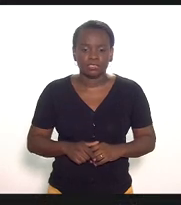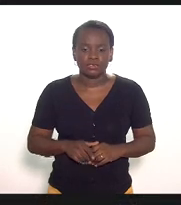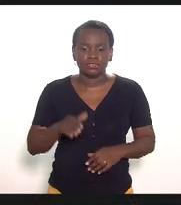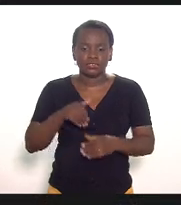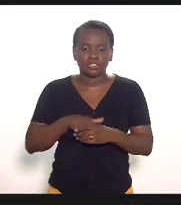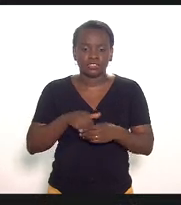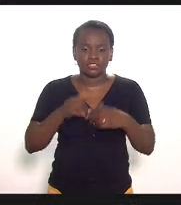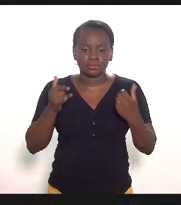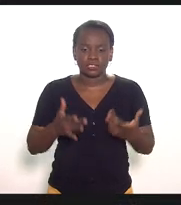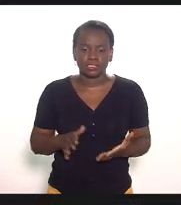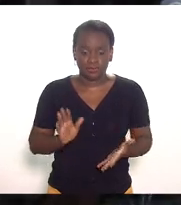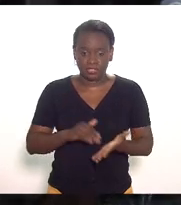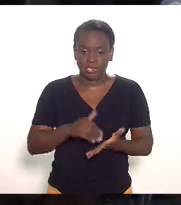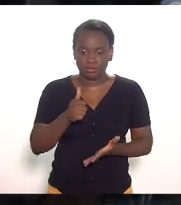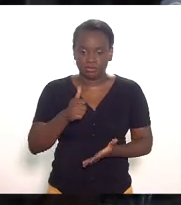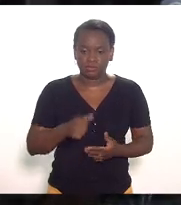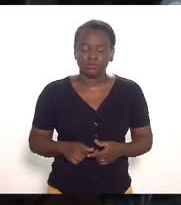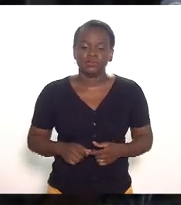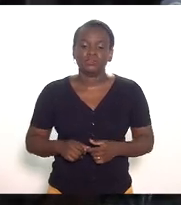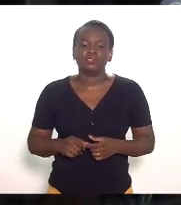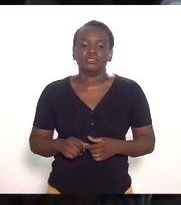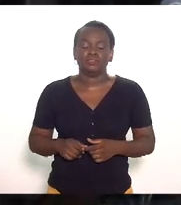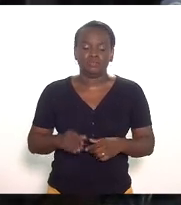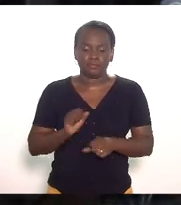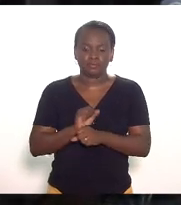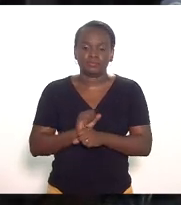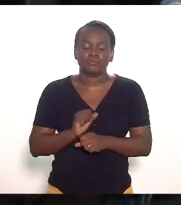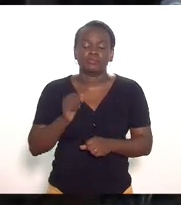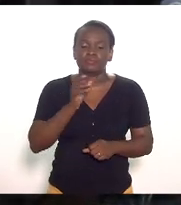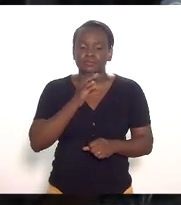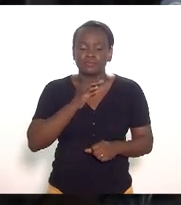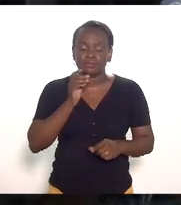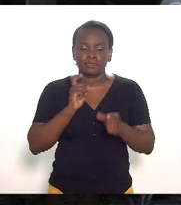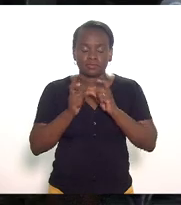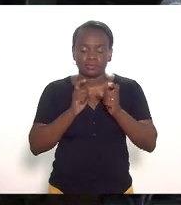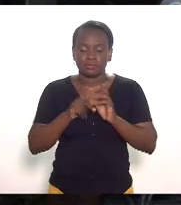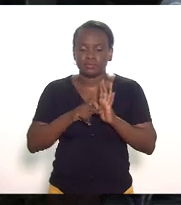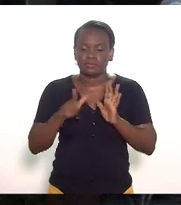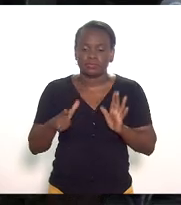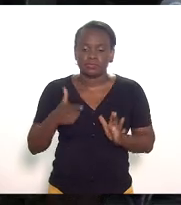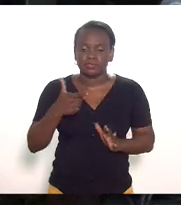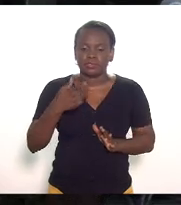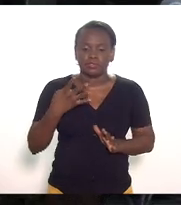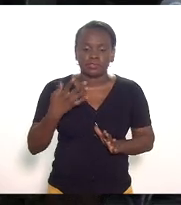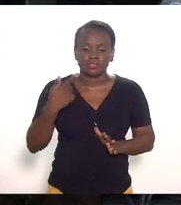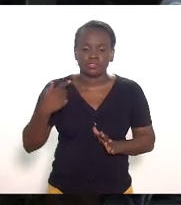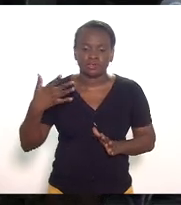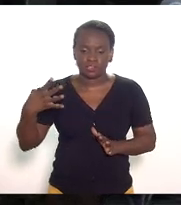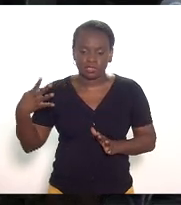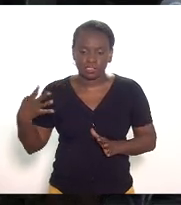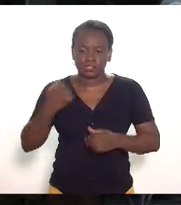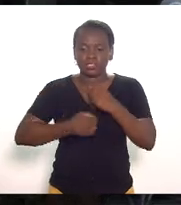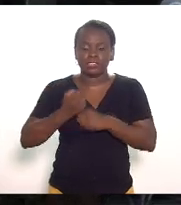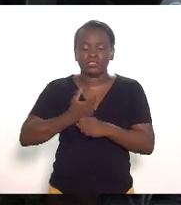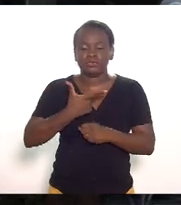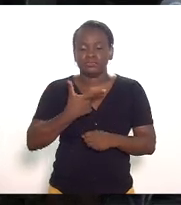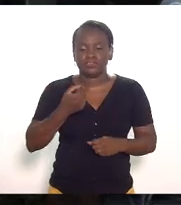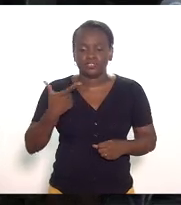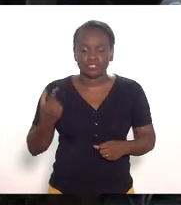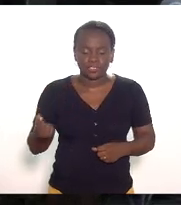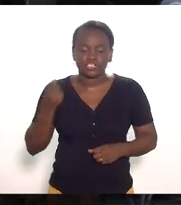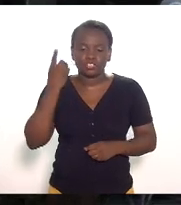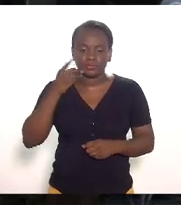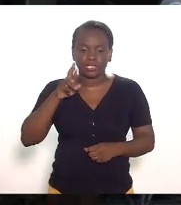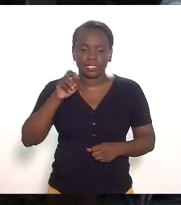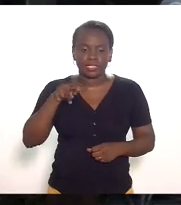Declaração de voto. Final, tá bom? Já. Em regime de urgência, em discussão única, projeto de lei 2444 de 2020, de autoria da